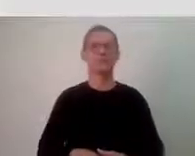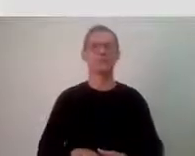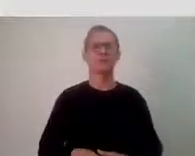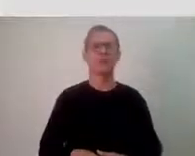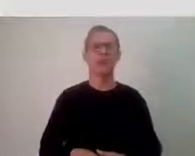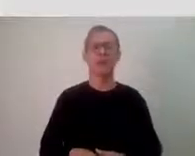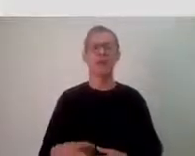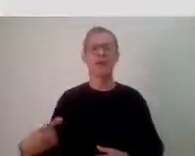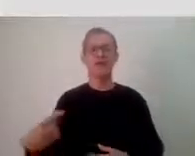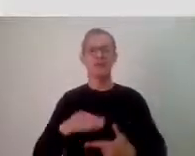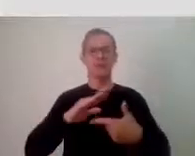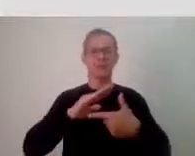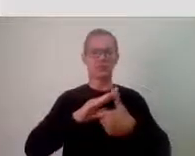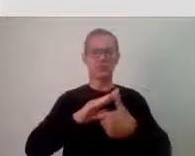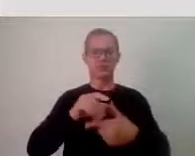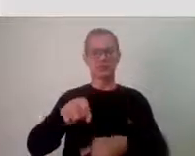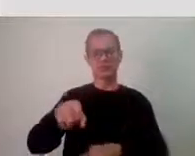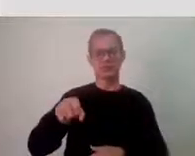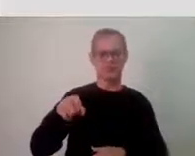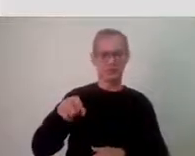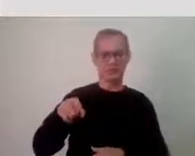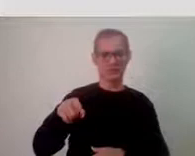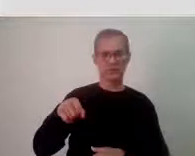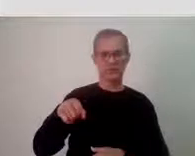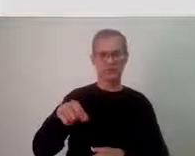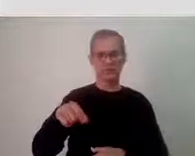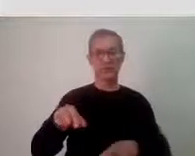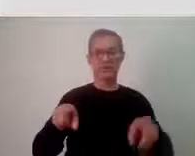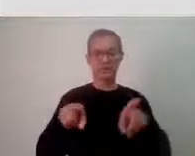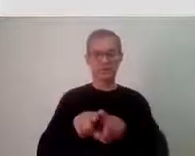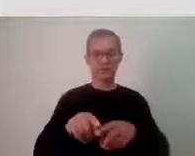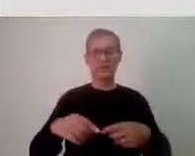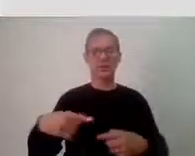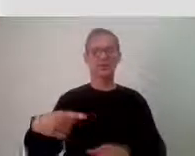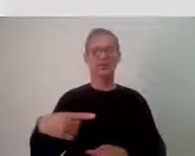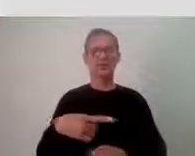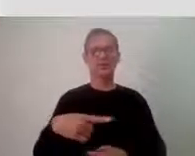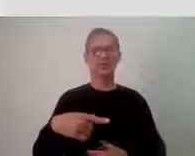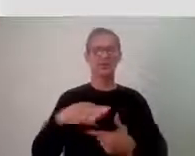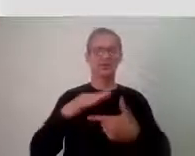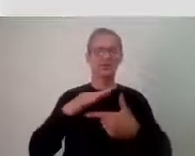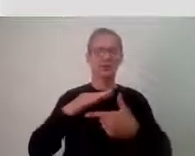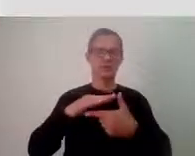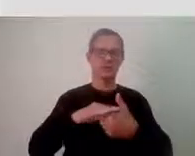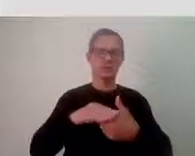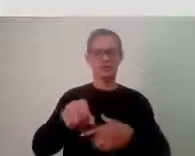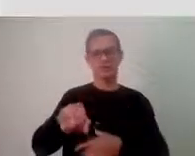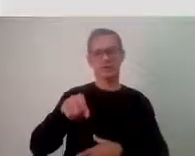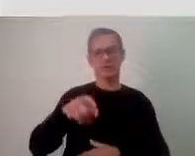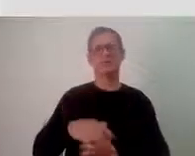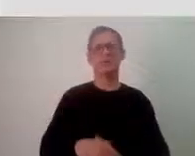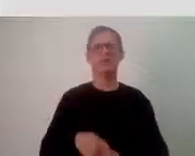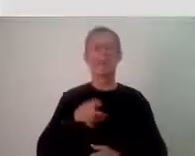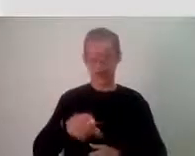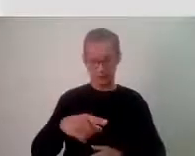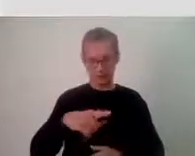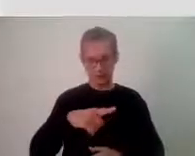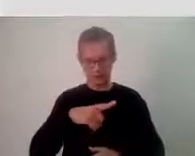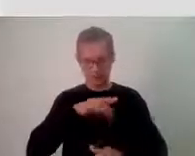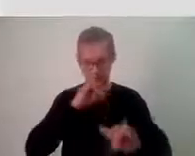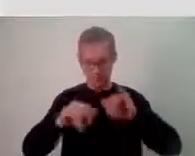é menos cosseno de x. E aqui é menos seno de x. Você sabe